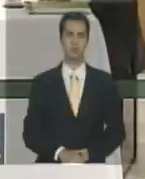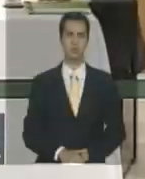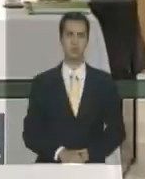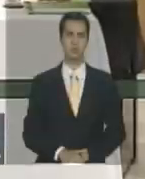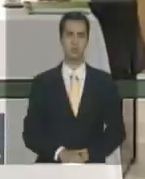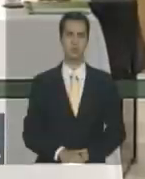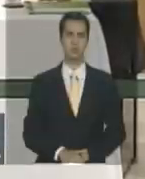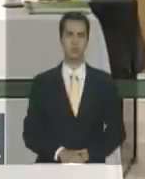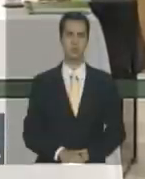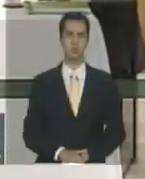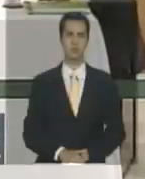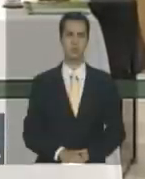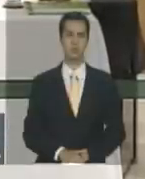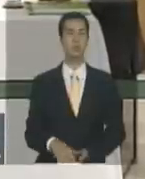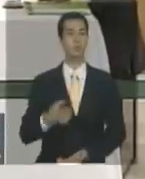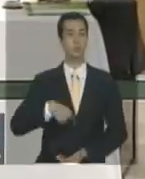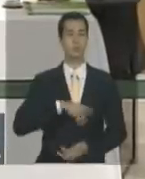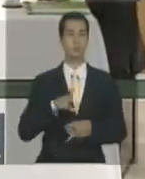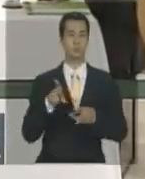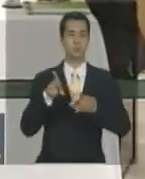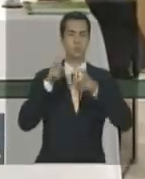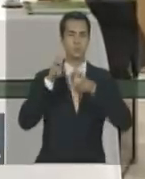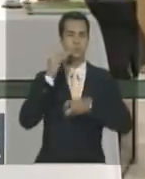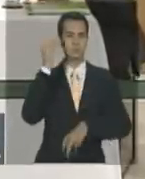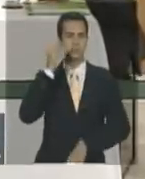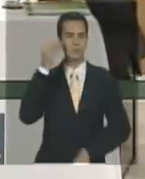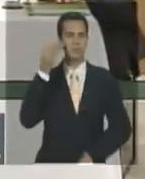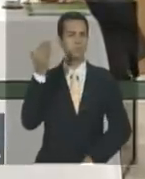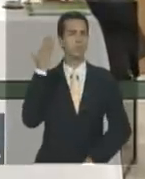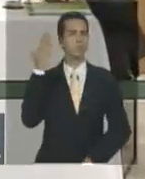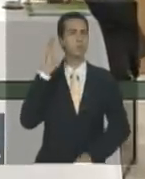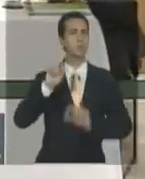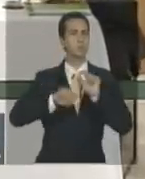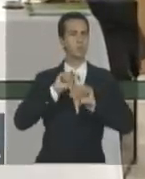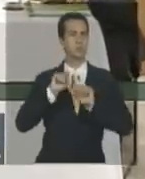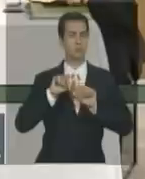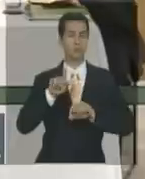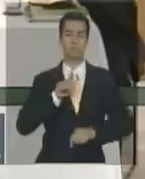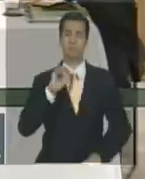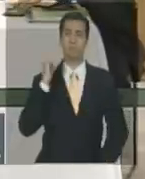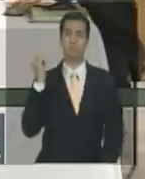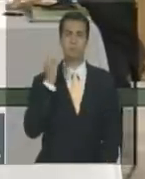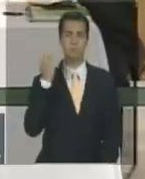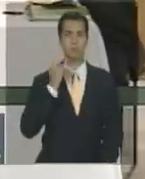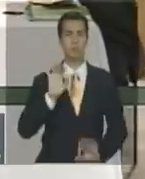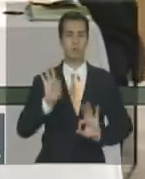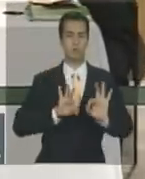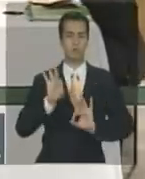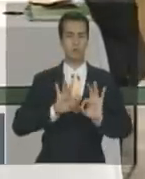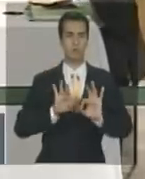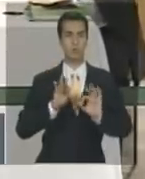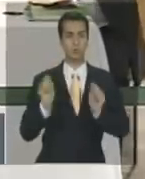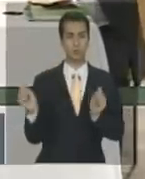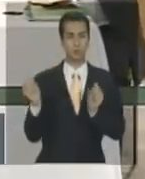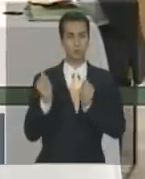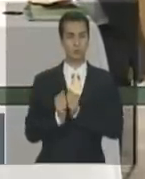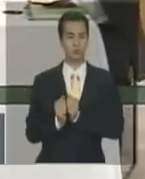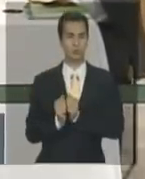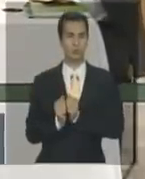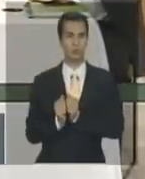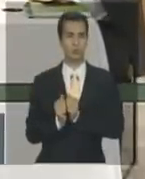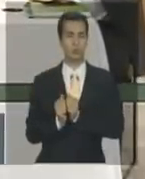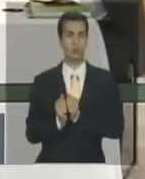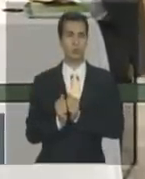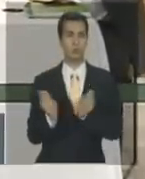Nós percebemos, com experiências passadas, que foi muito importante ter uma organização junto a nós que pode